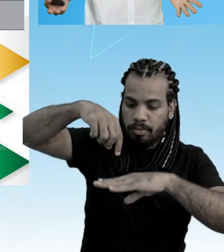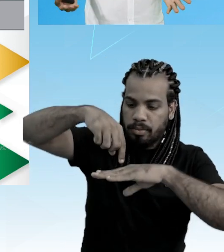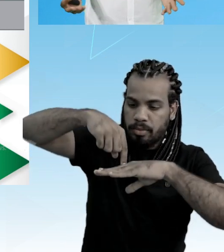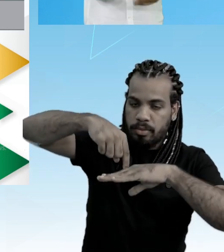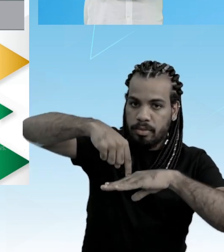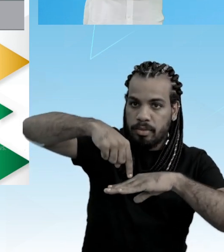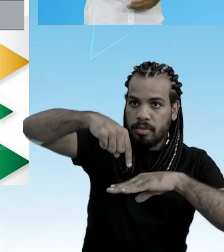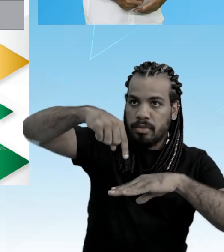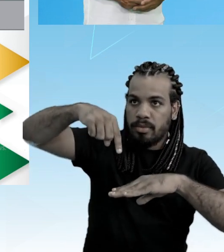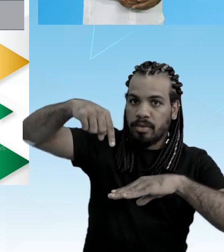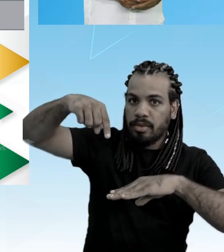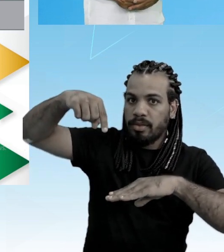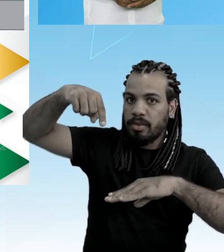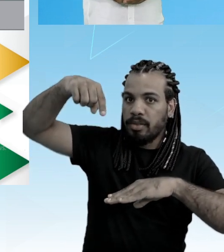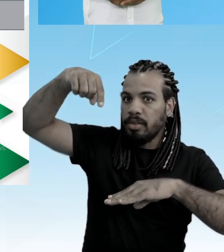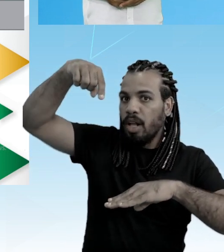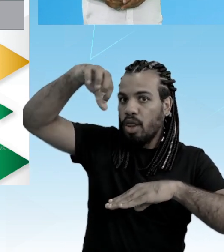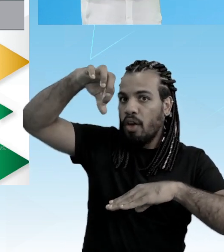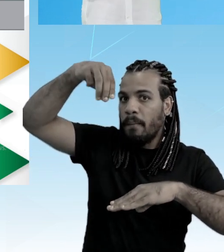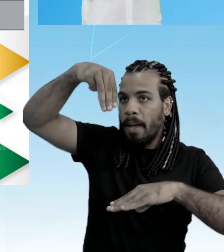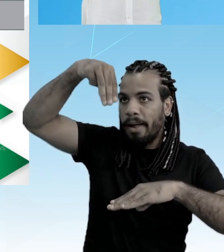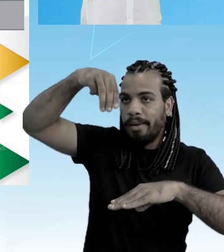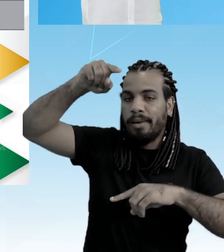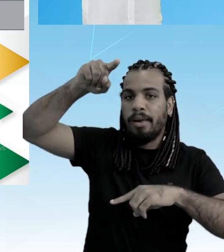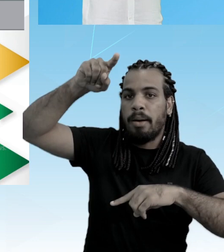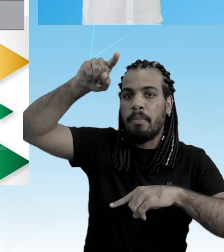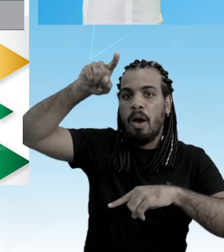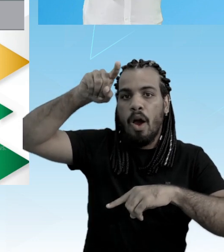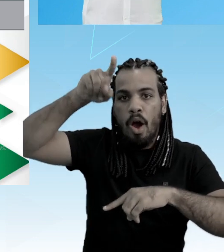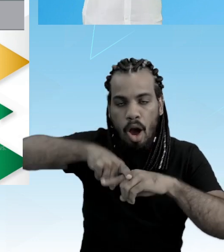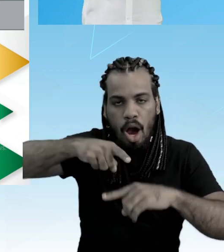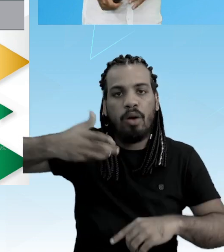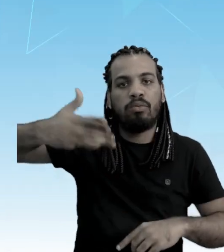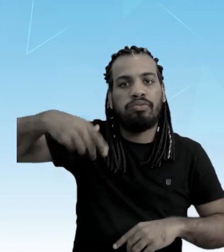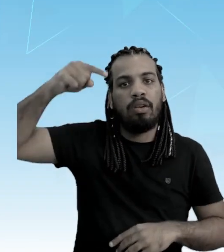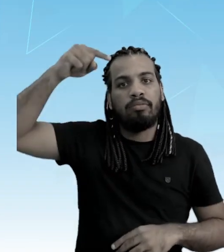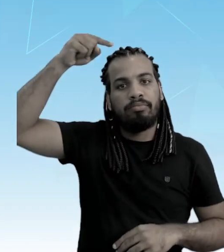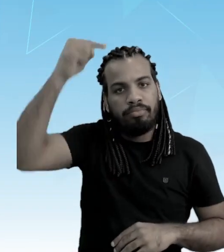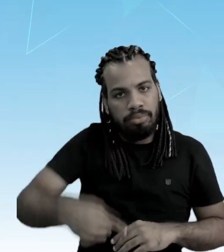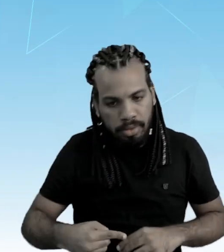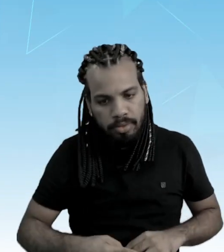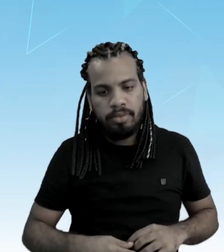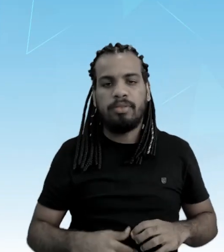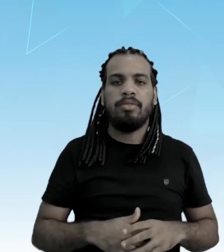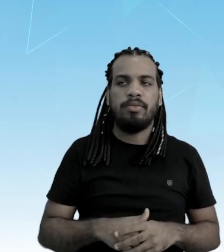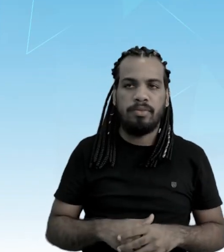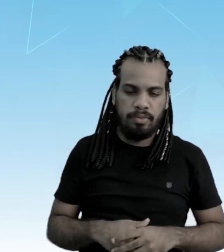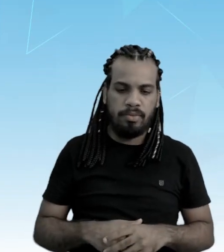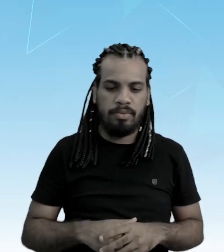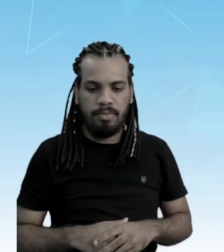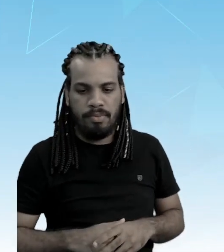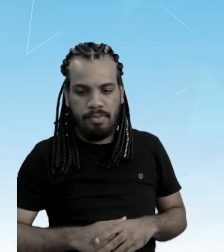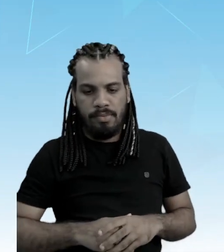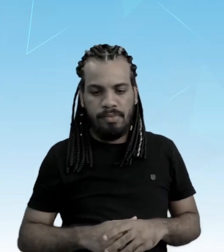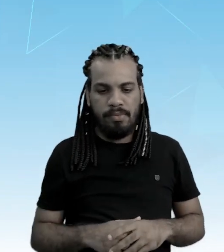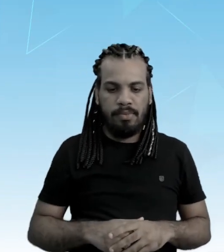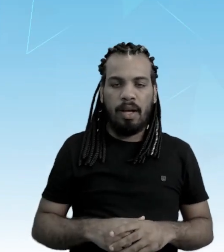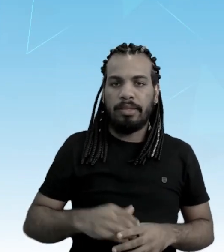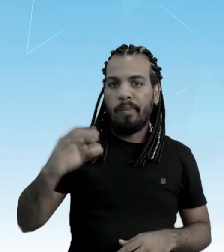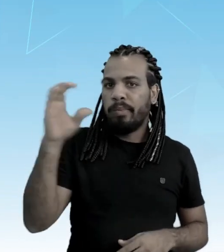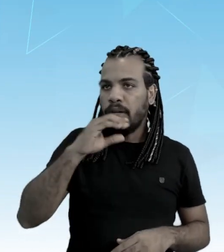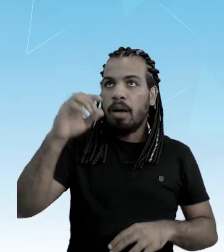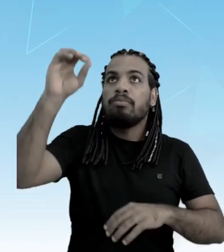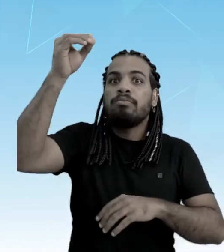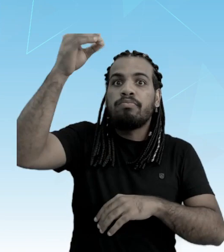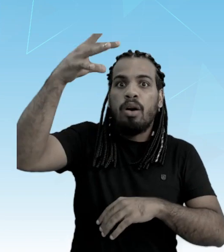da Terra com a velocidade que aumenta em 9,8 metros a cada segundo a sua